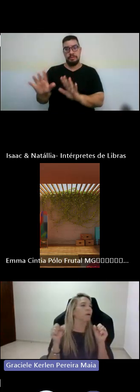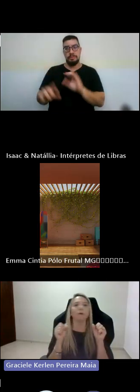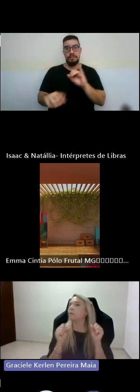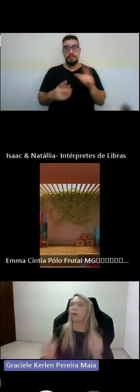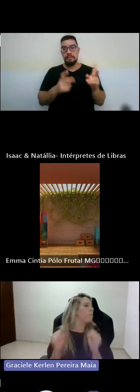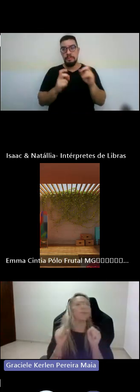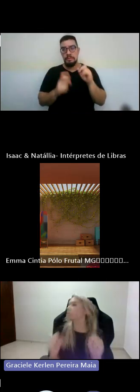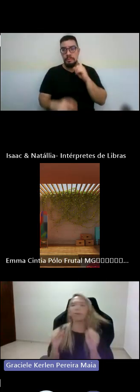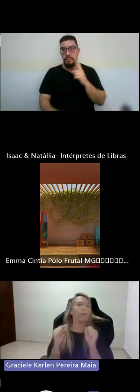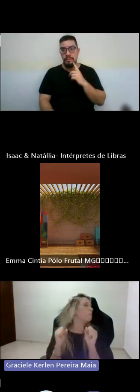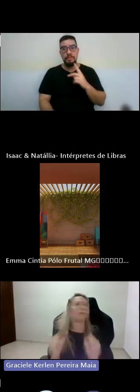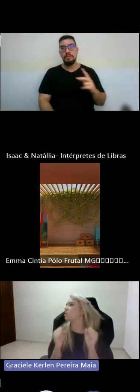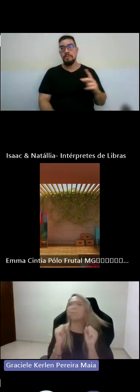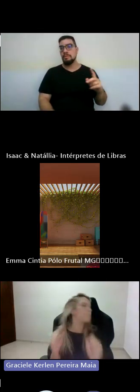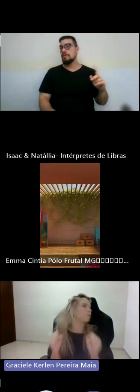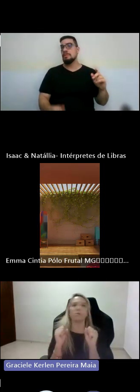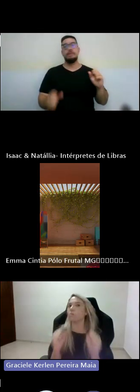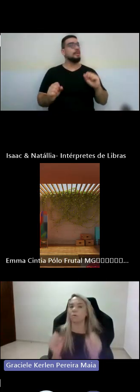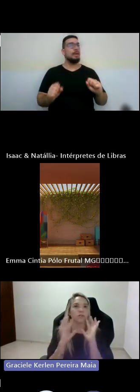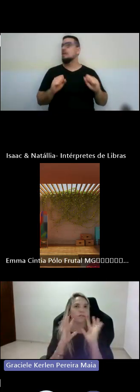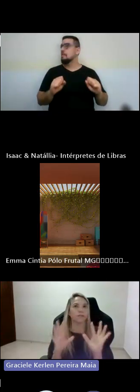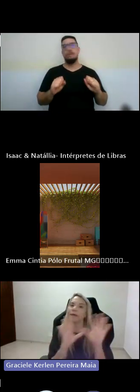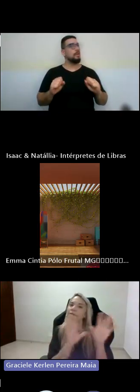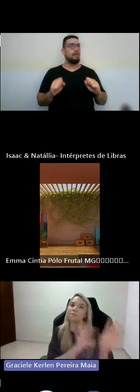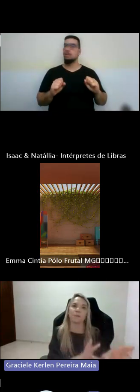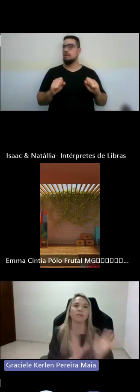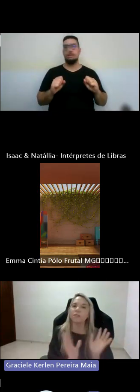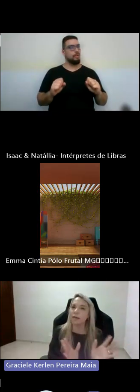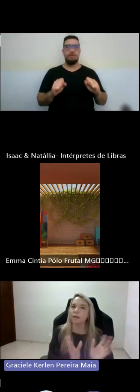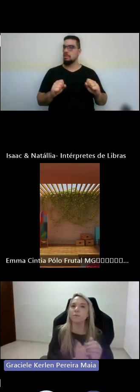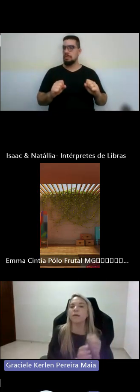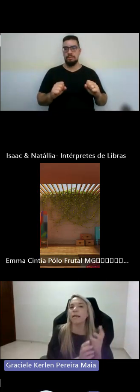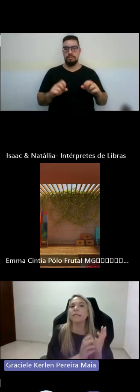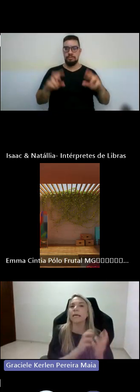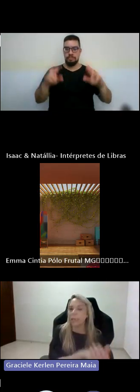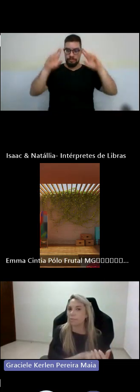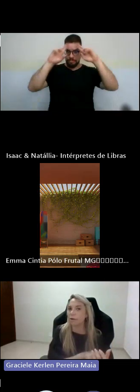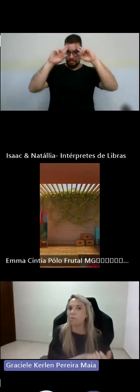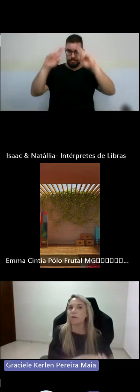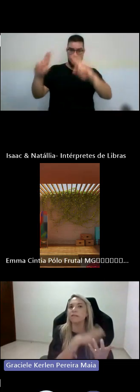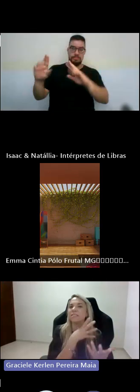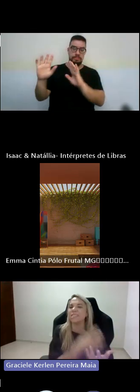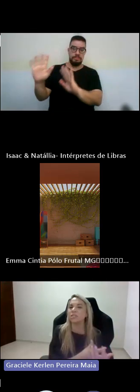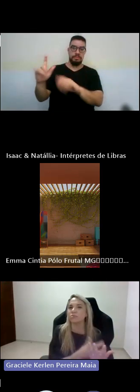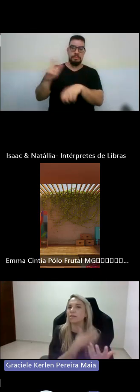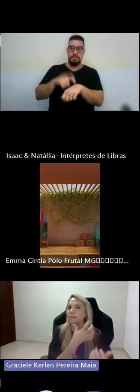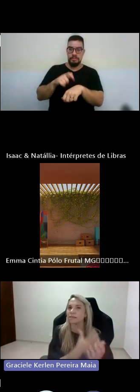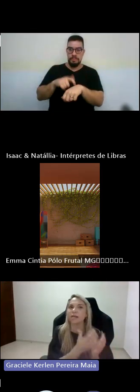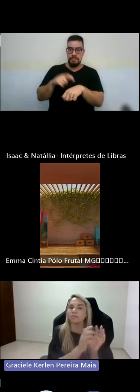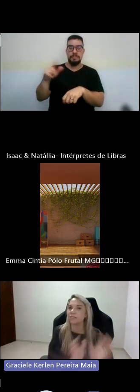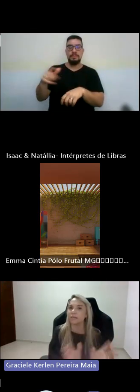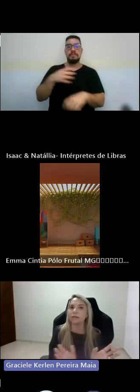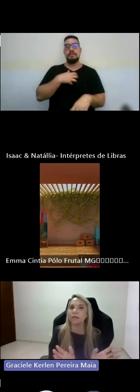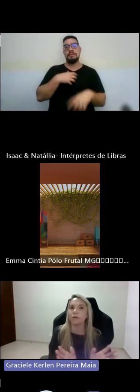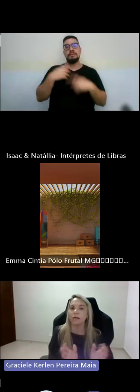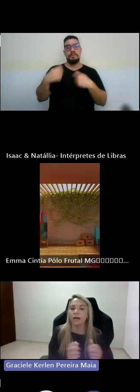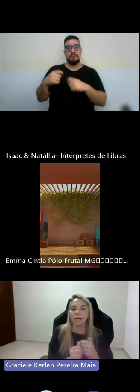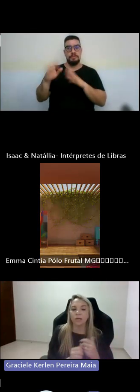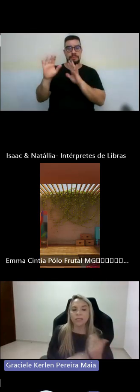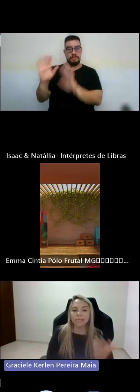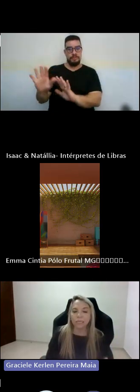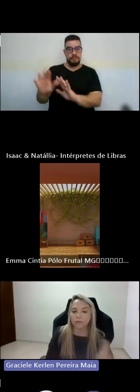fazendo, não pode, não pode, não pode, não pode, assim, respeite ele, porque ele, naquele momento, ele sentiu necessidade de fazer